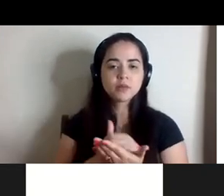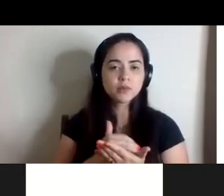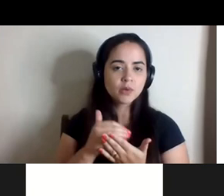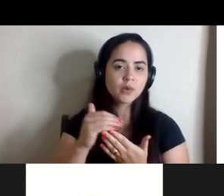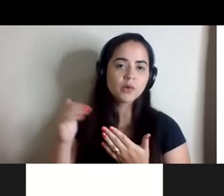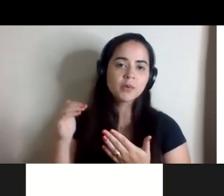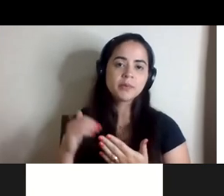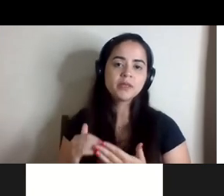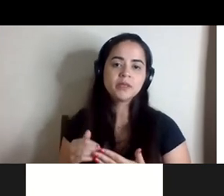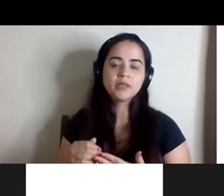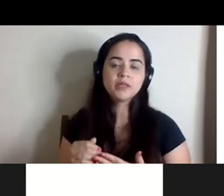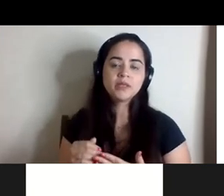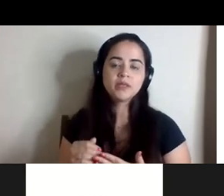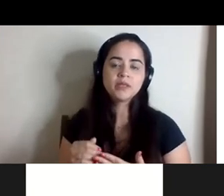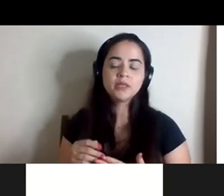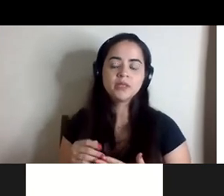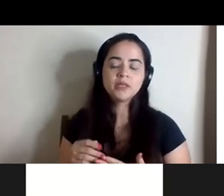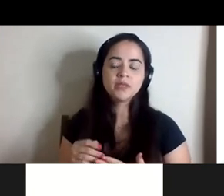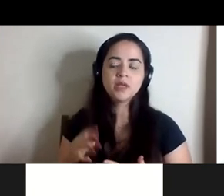iniciando, né? A gente passou agora 4 anos,